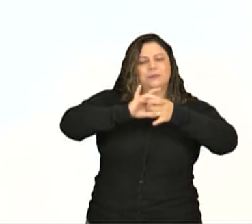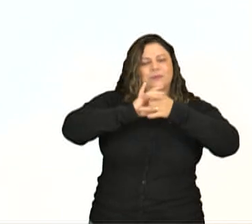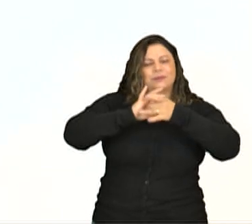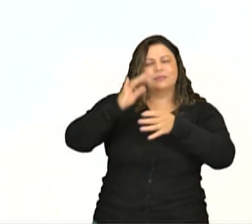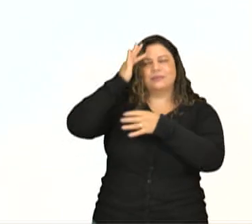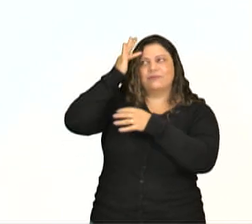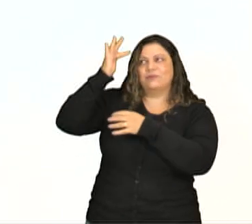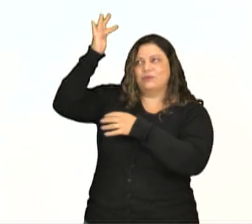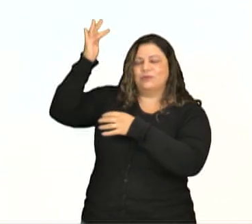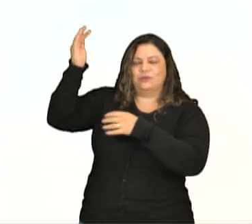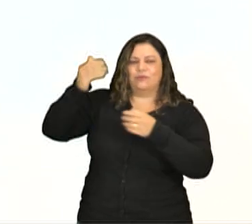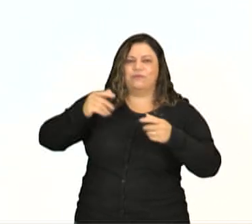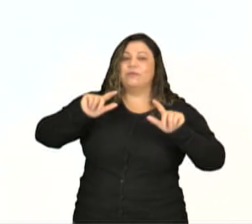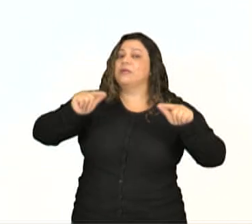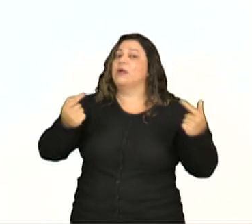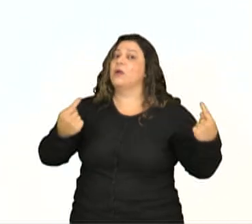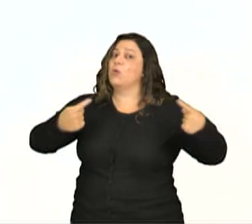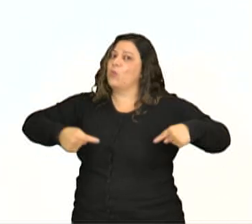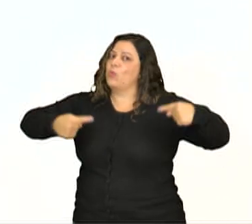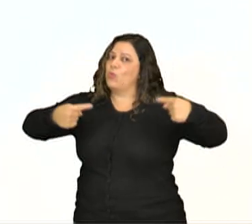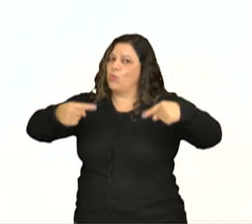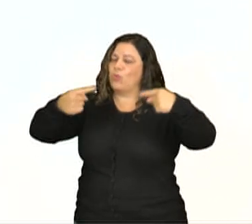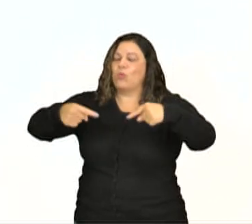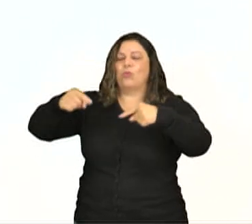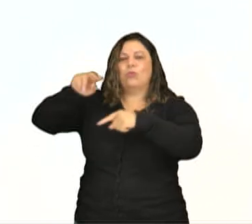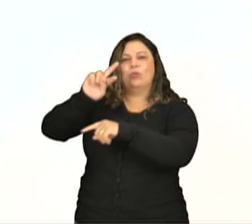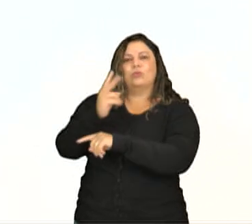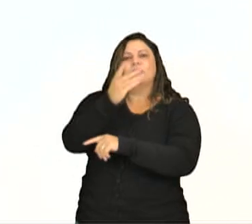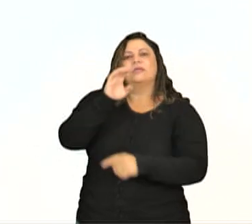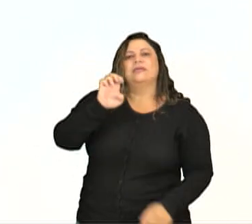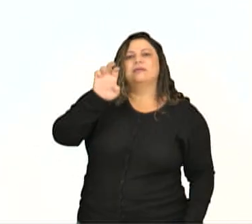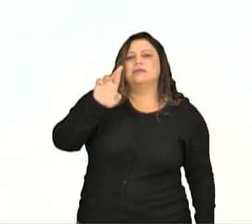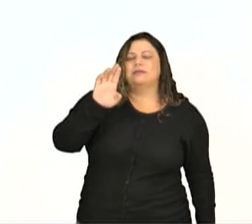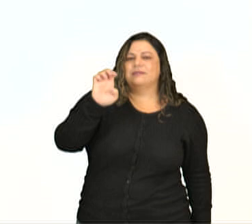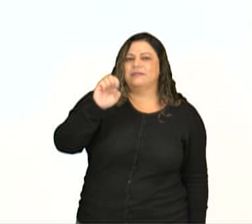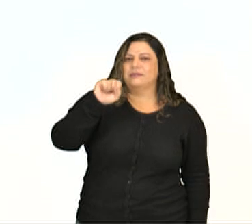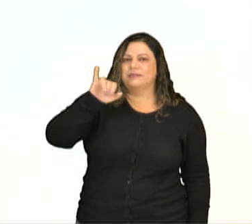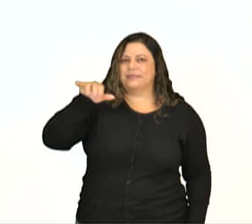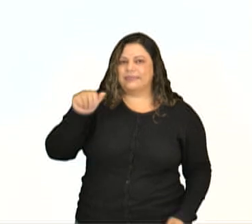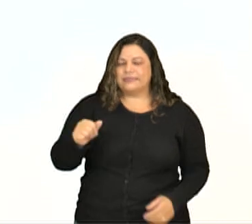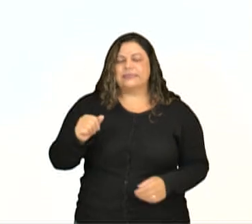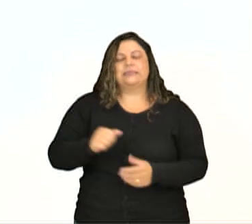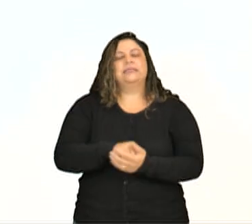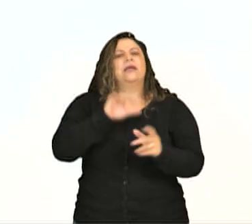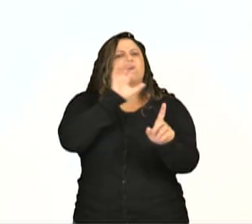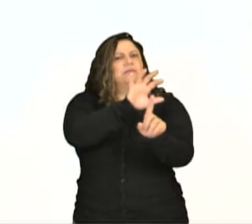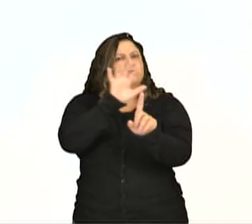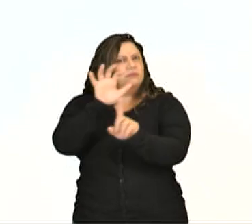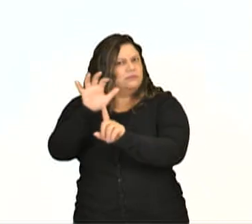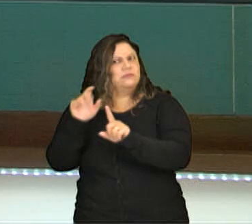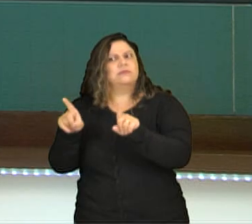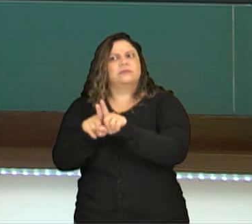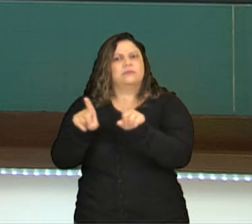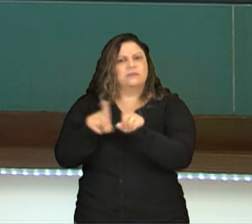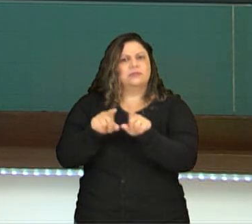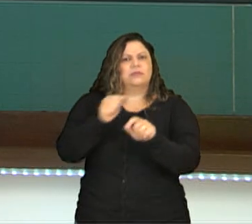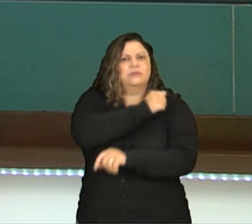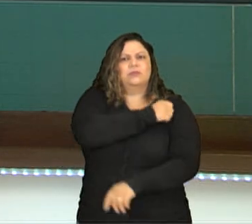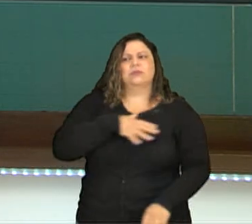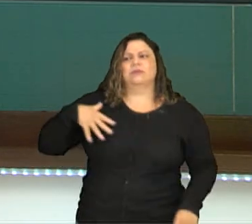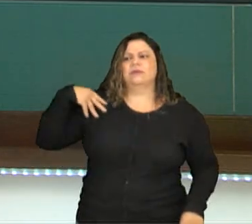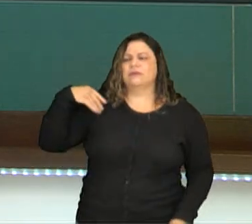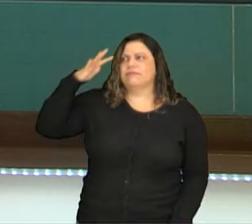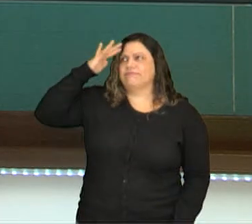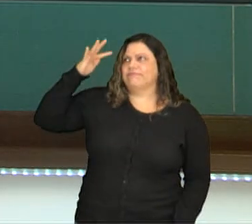combate às heresias, a filosofia usada para combater essas heresias. Também uma influência muito grande de Aristóteles nessas